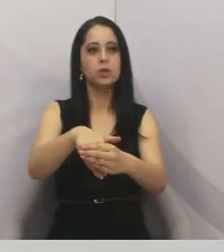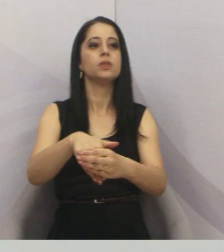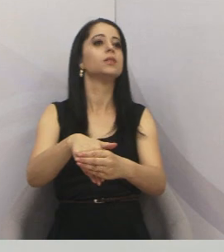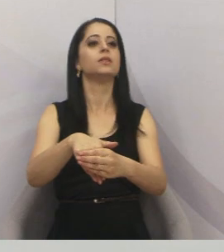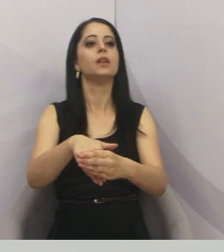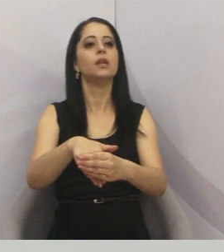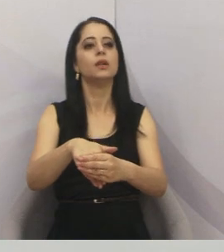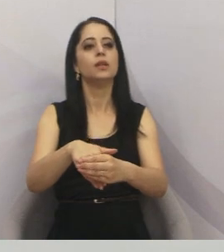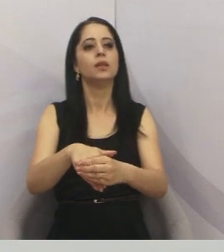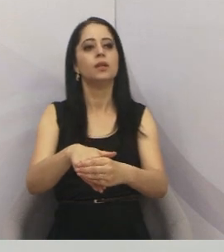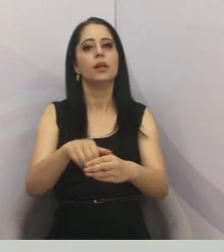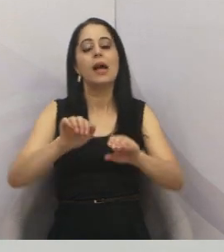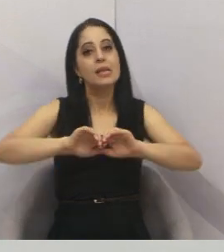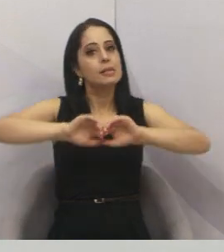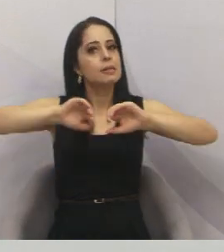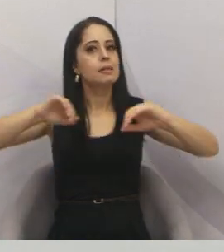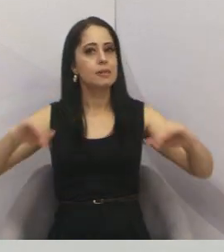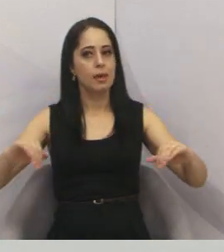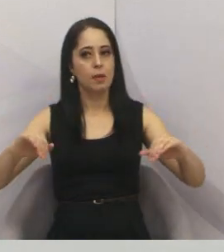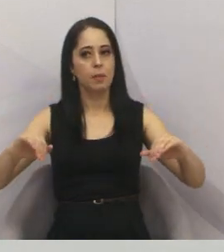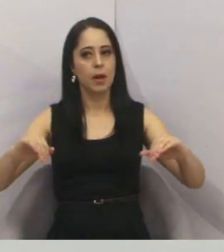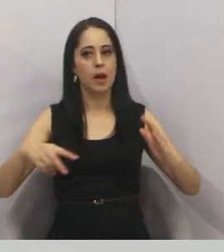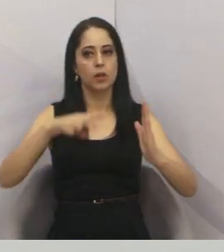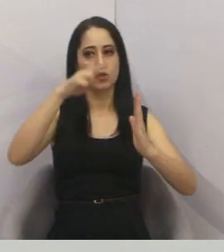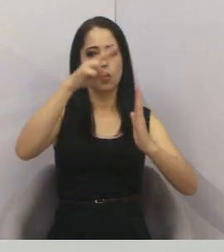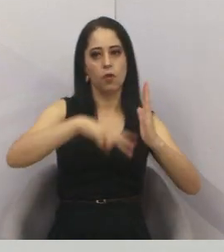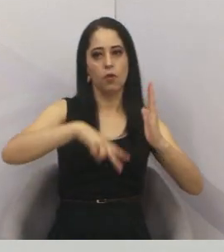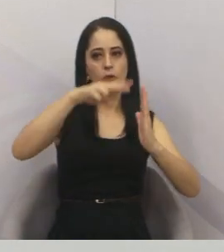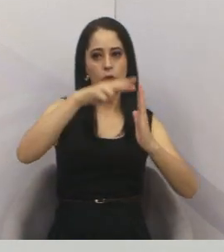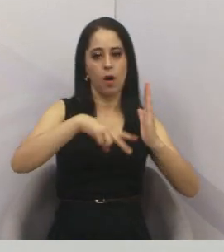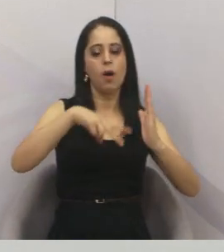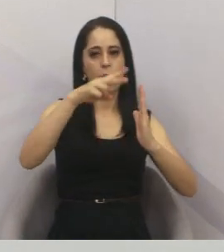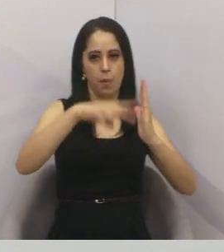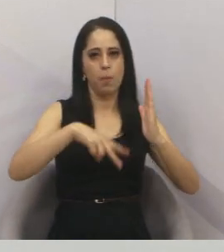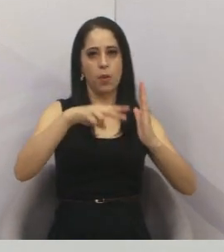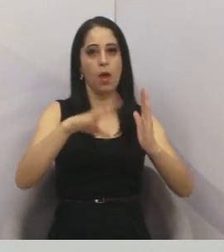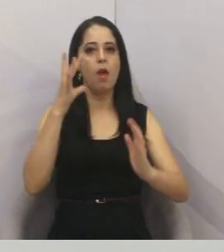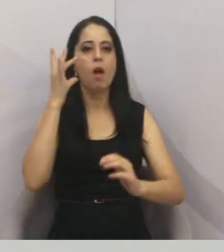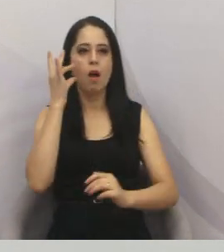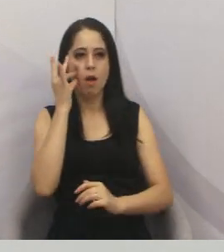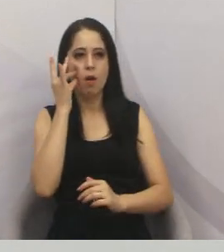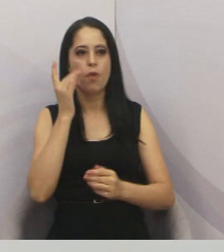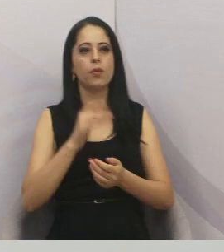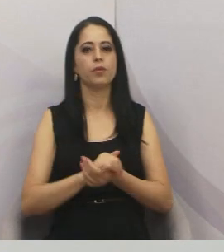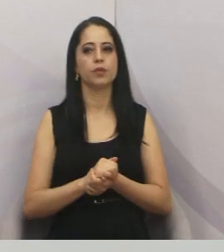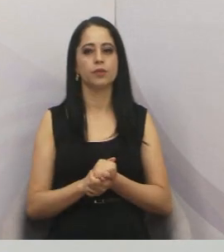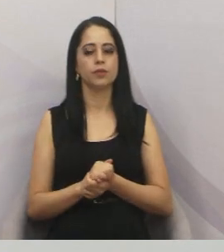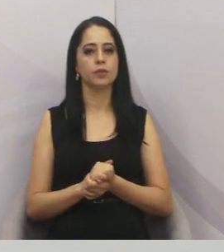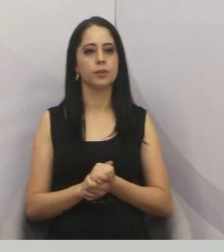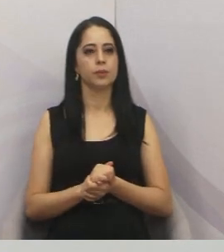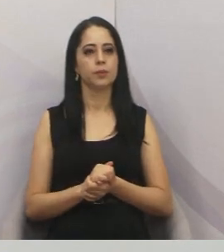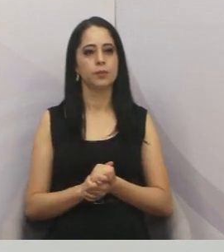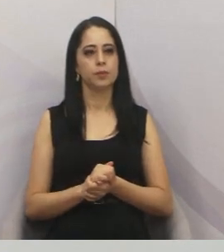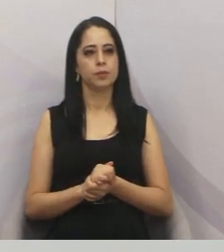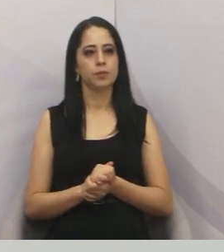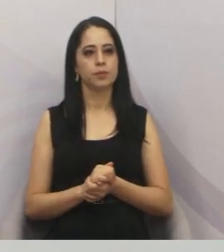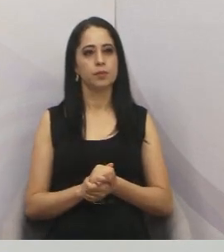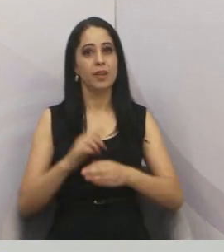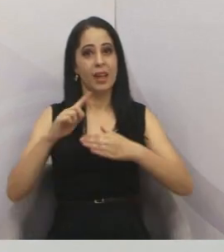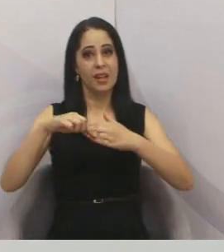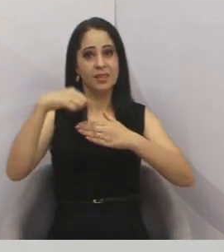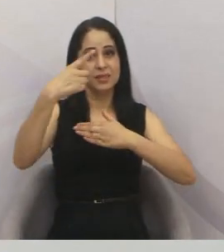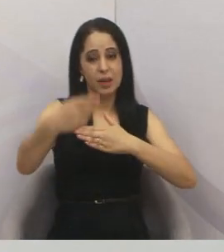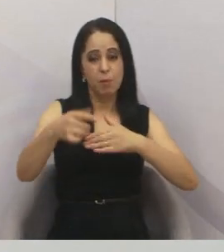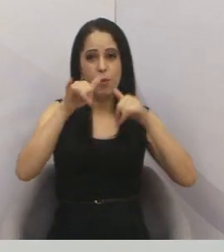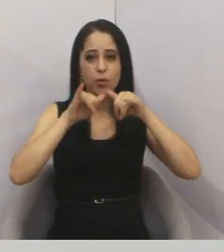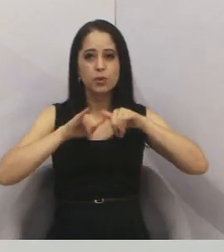apurada de forma separada, com a leitura ao vivo de cada um dos votos depositados na urna. Após